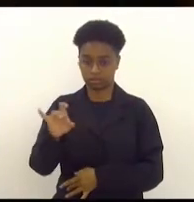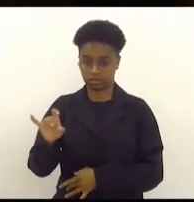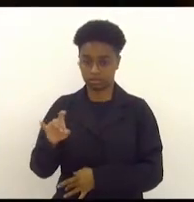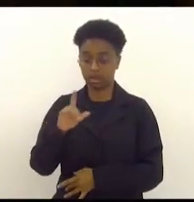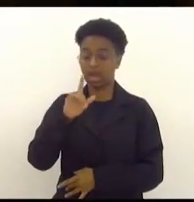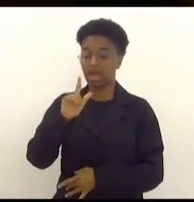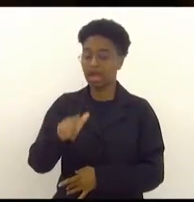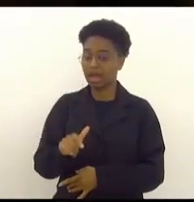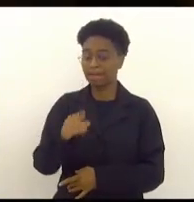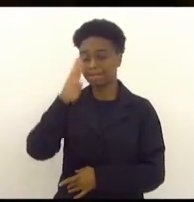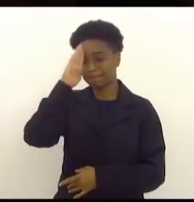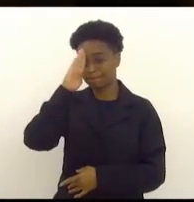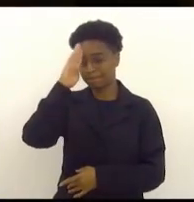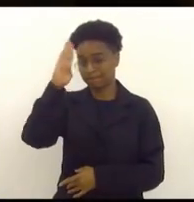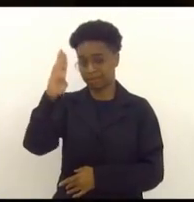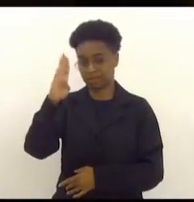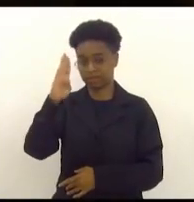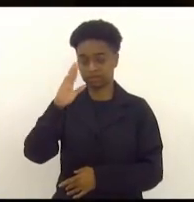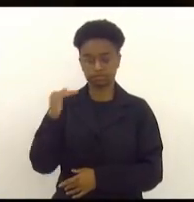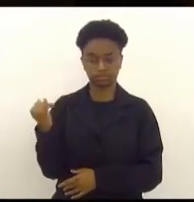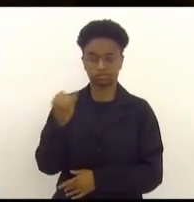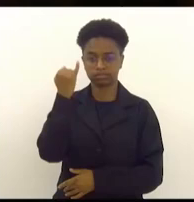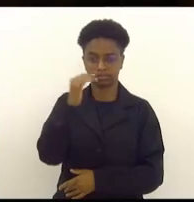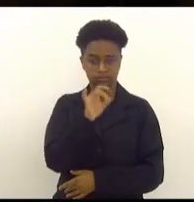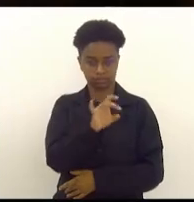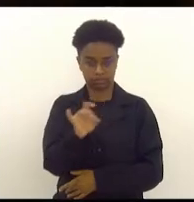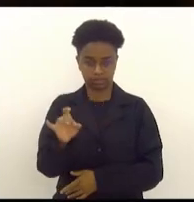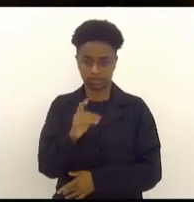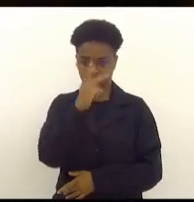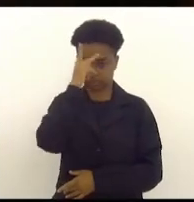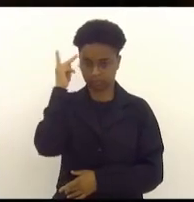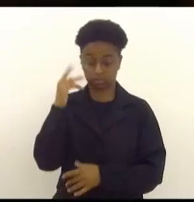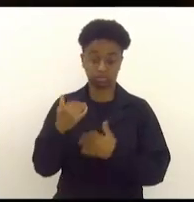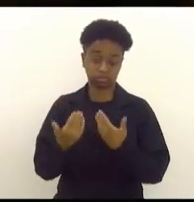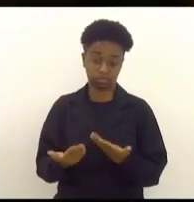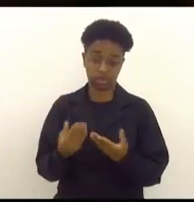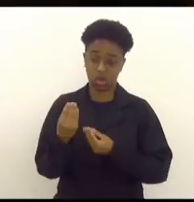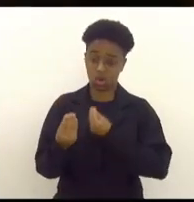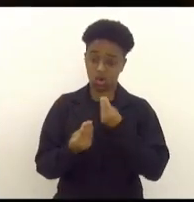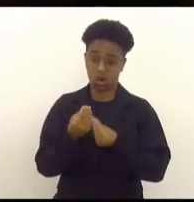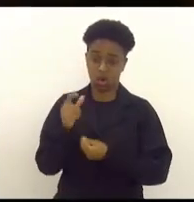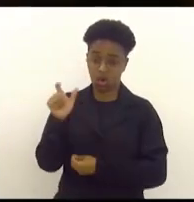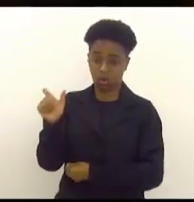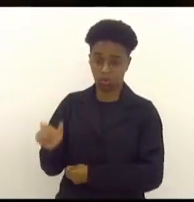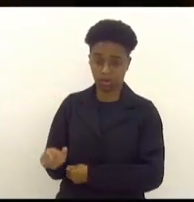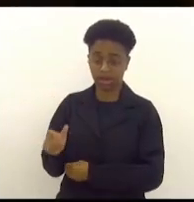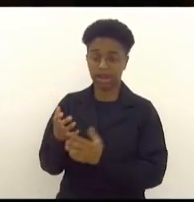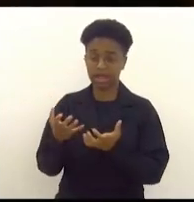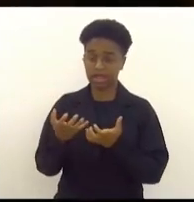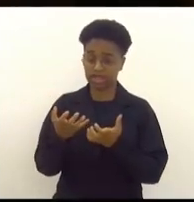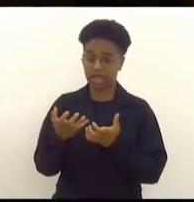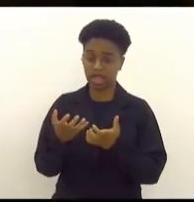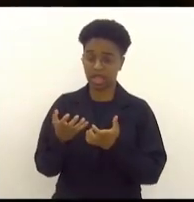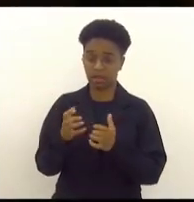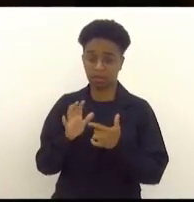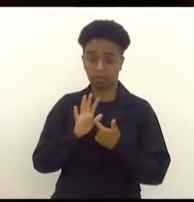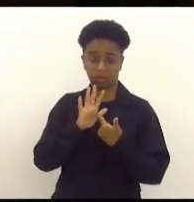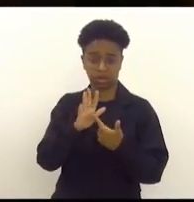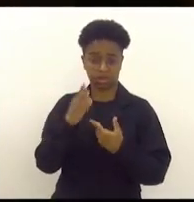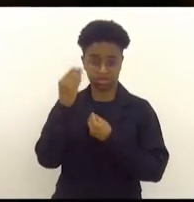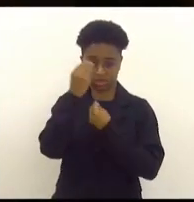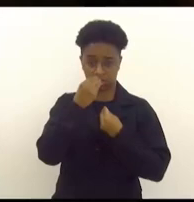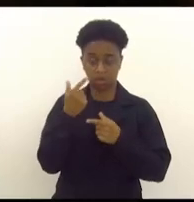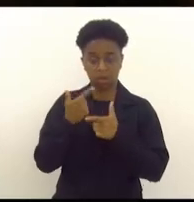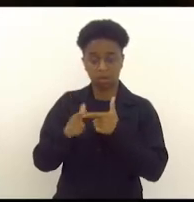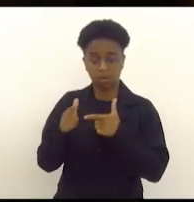algo de mais precioso do indivíduo portanto como ele pretende exercer a sua sexualidade